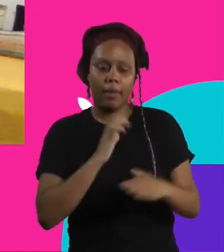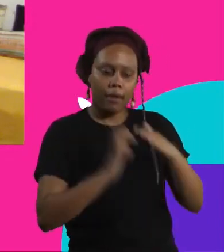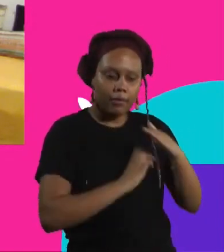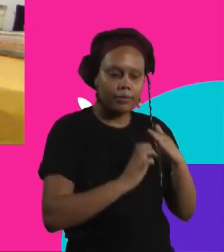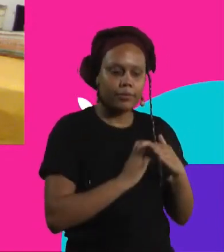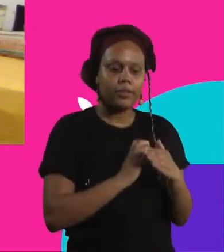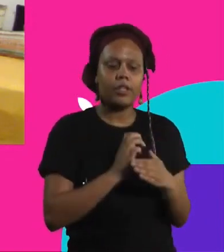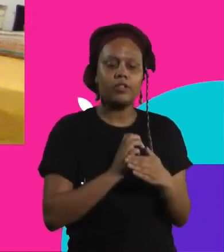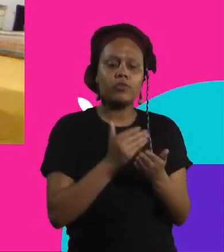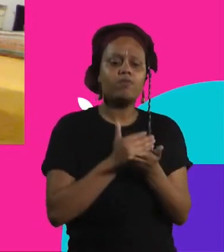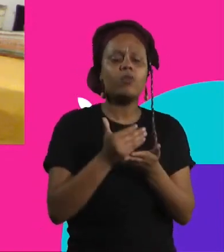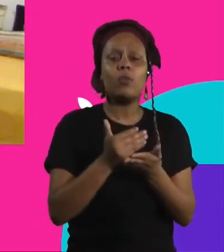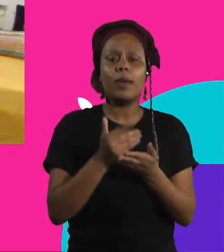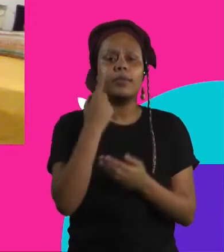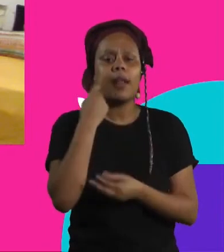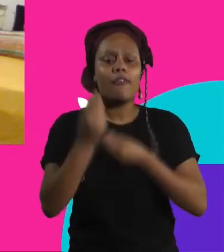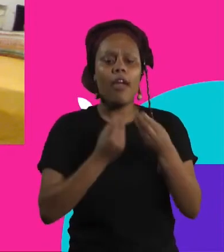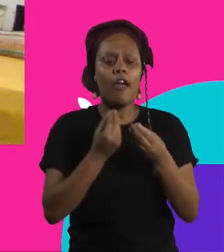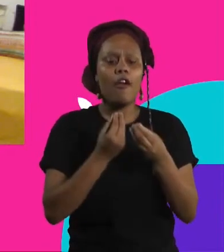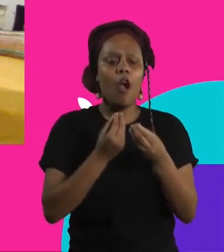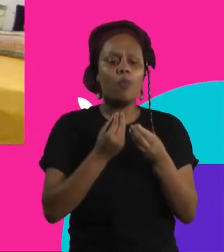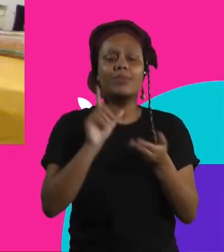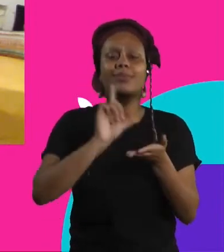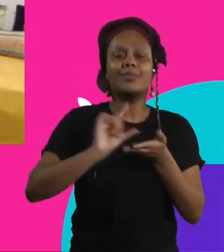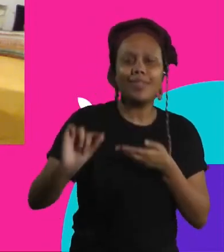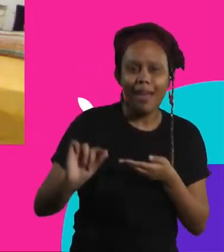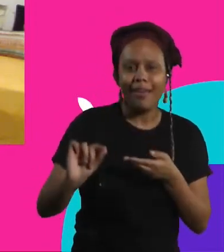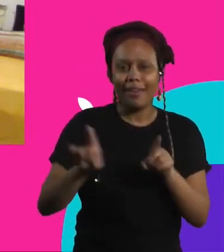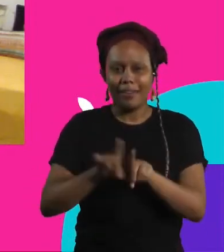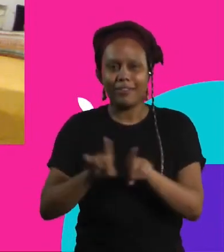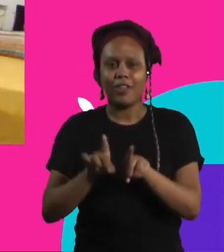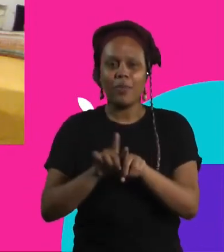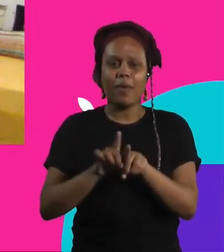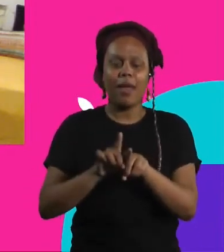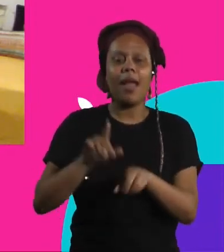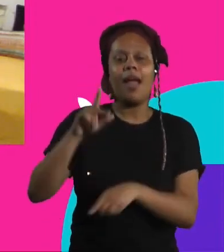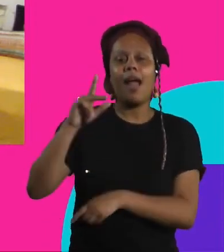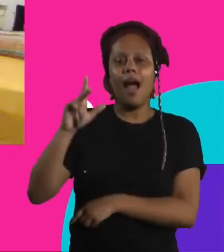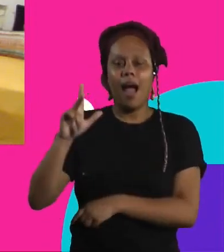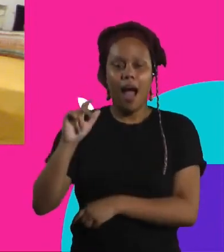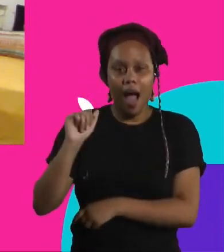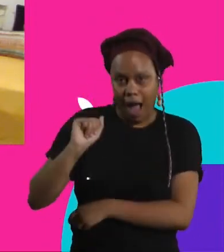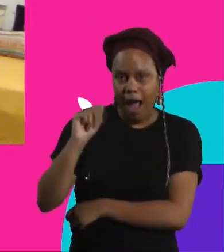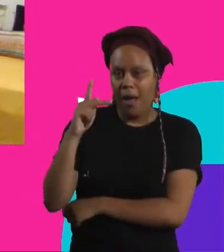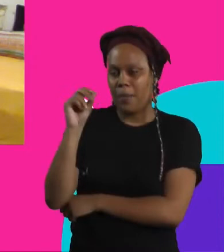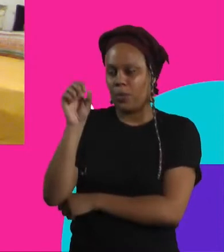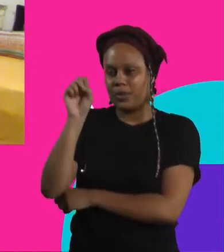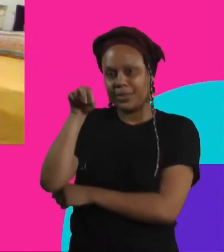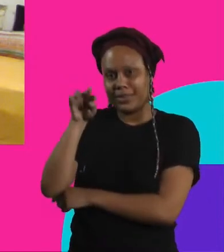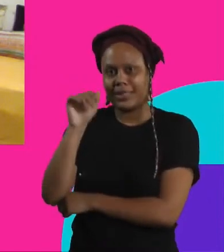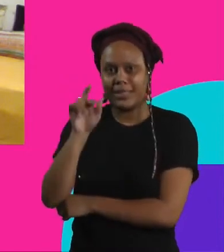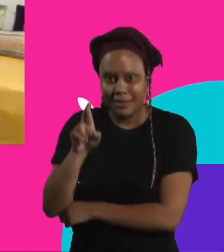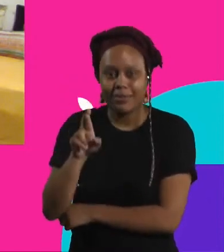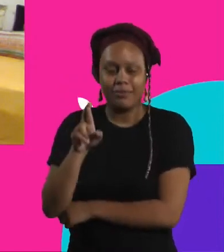saída, preparação para o pós-carreira, aposentadoria, esse tipo de coisa que também é muito importante, mas pouquíssimo olhado por enquanto, né?